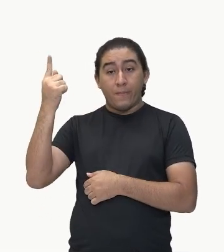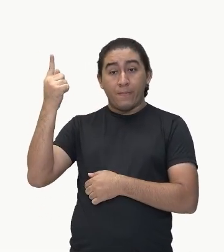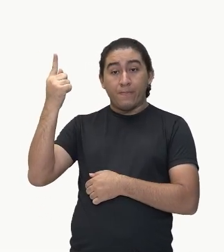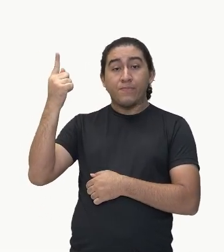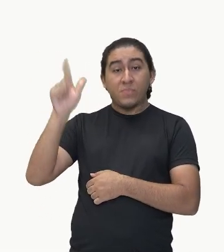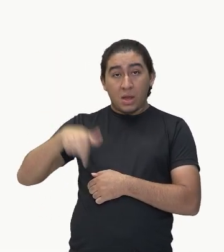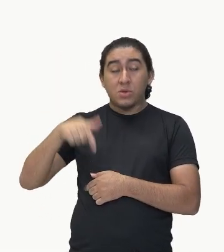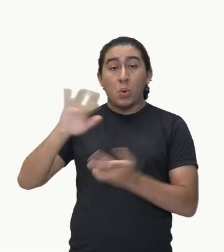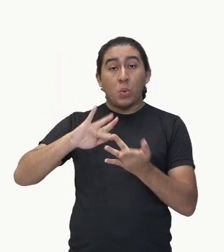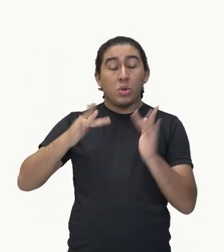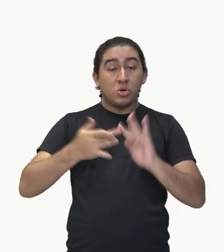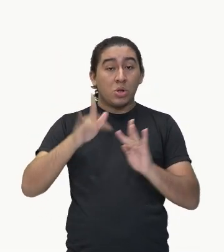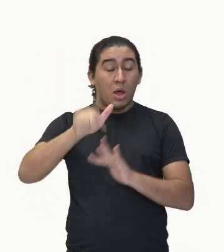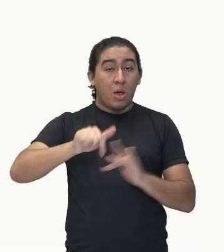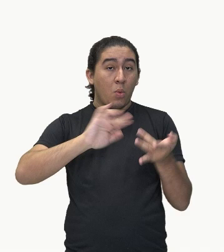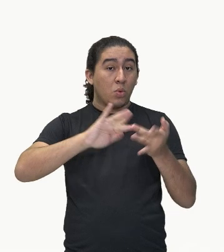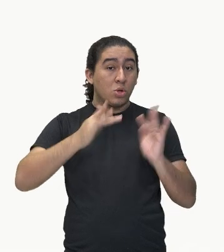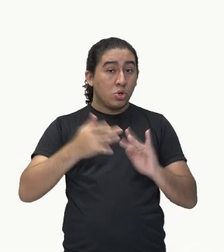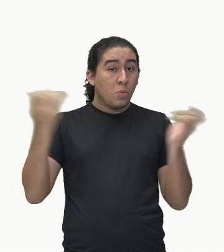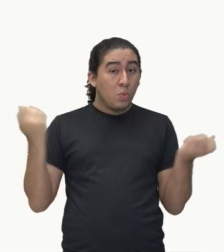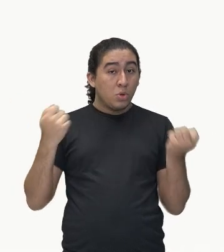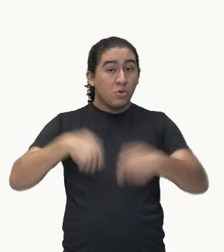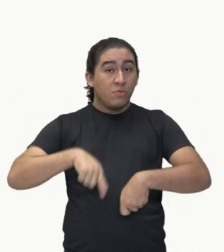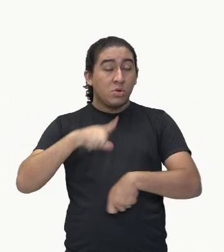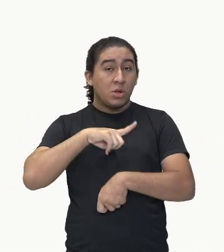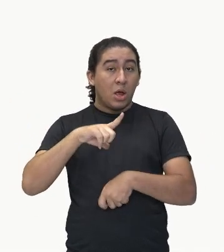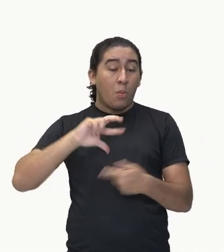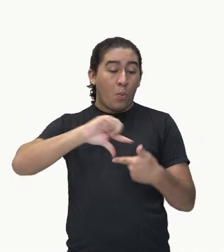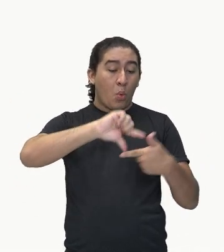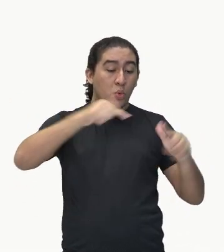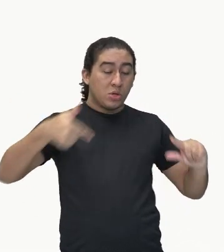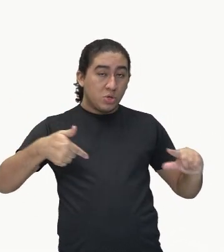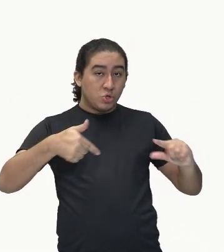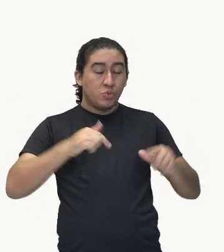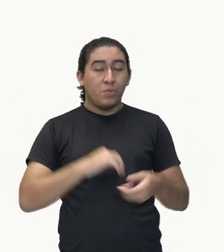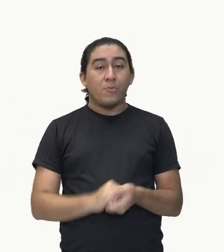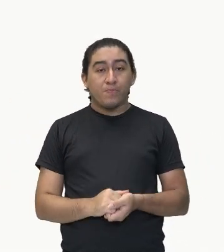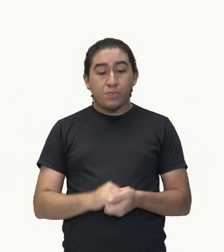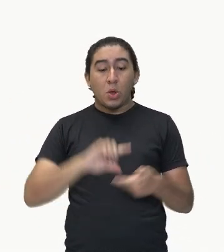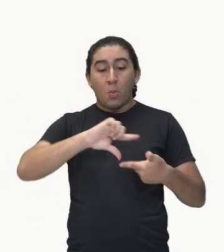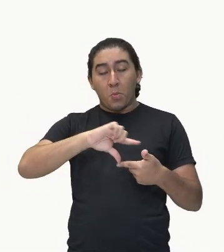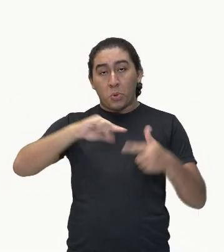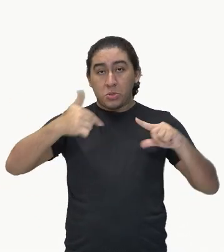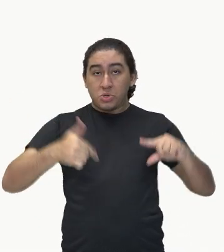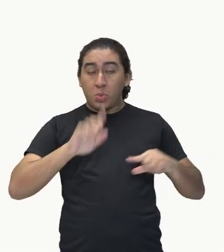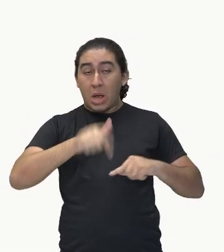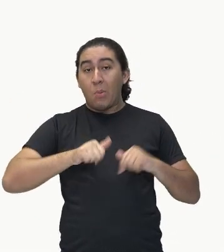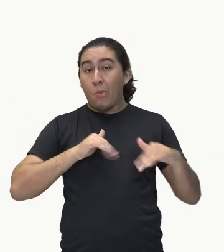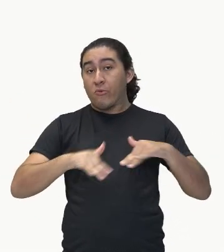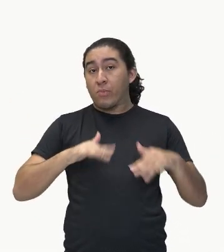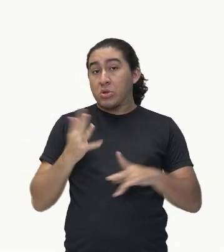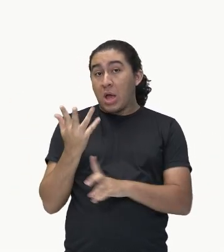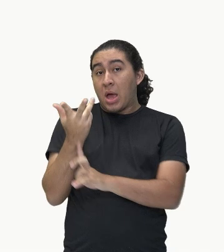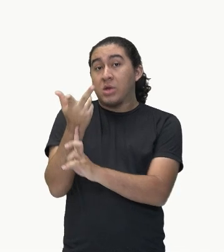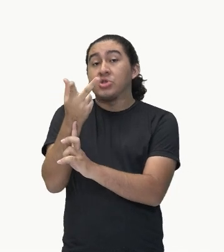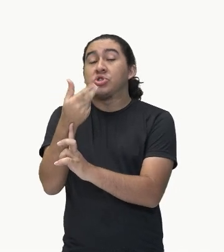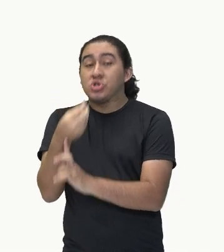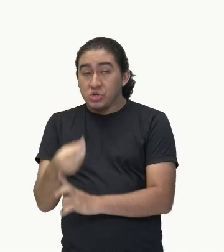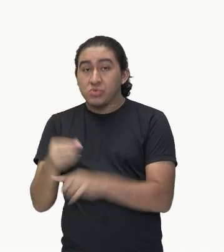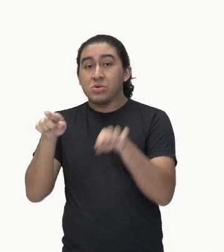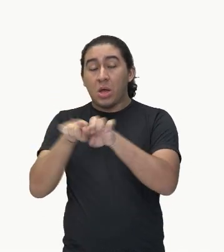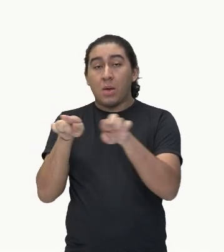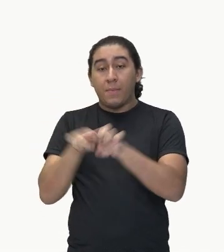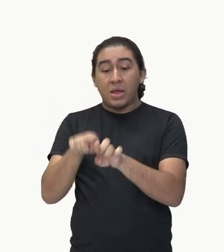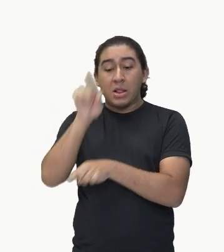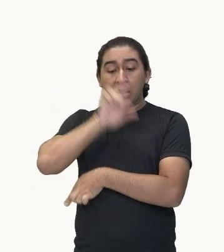que é também o contexto em que se dá o modernismo. Esse sim, um movimento artístico e literário, né?